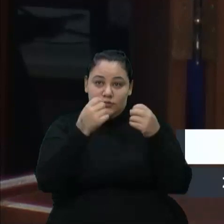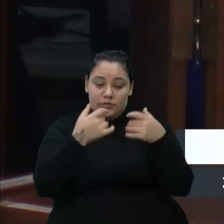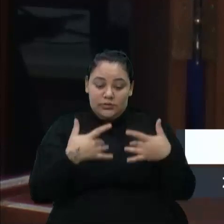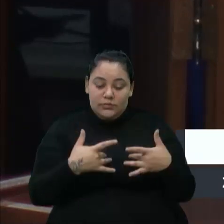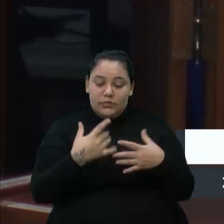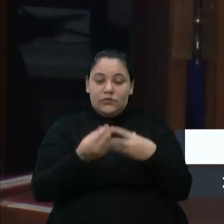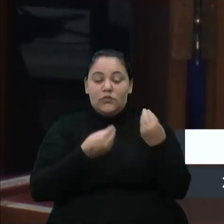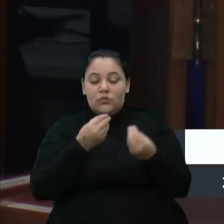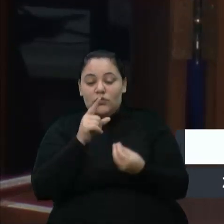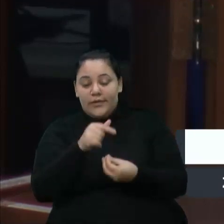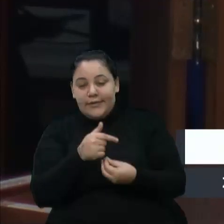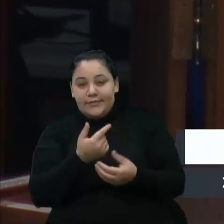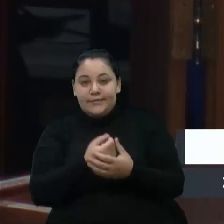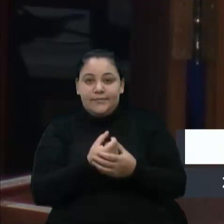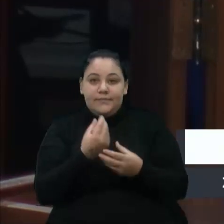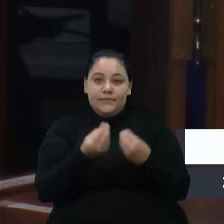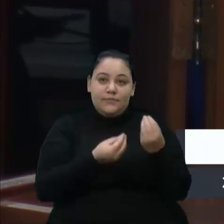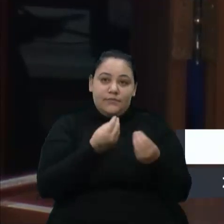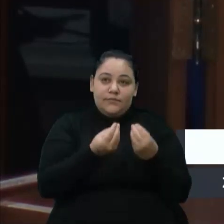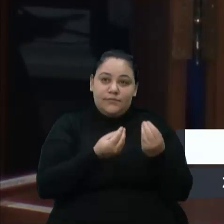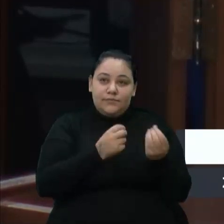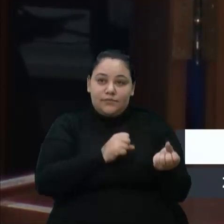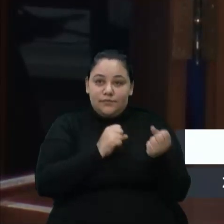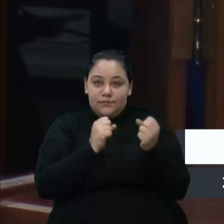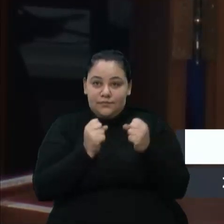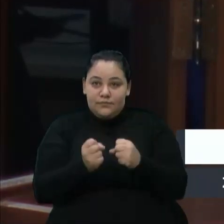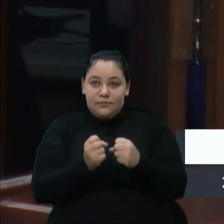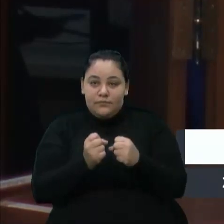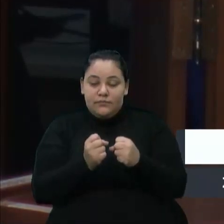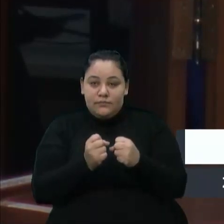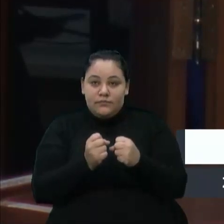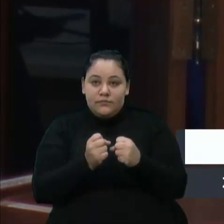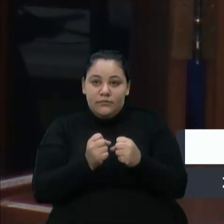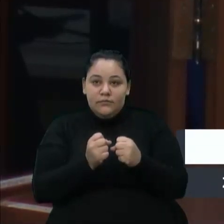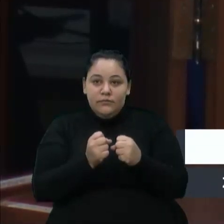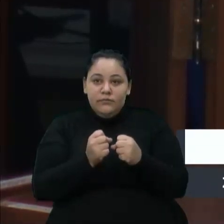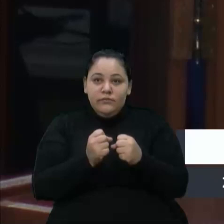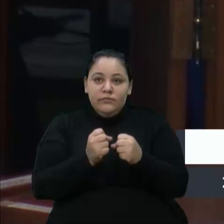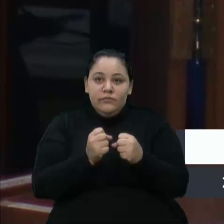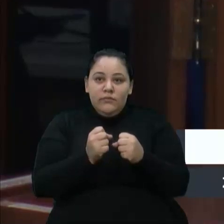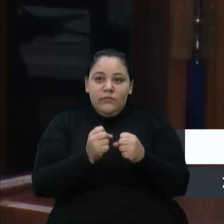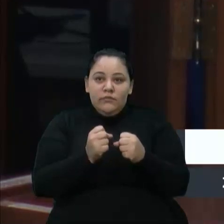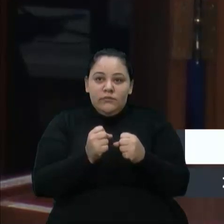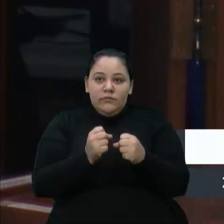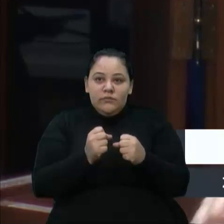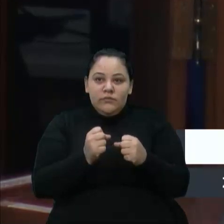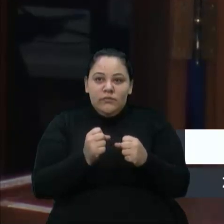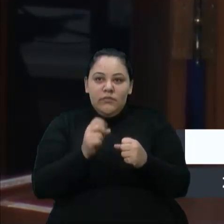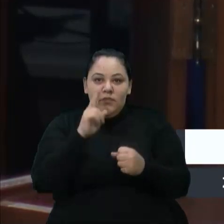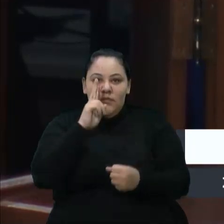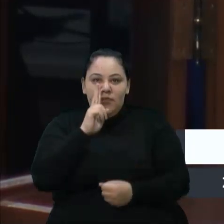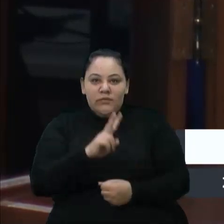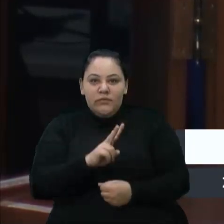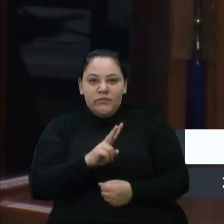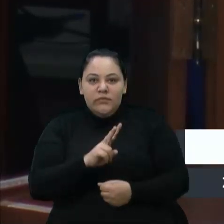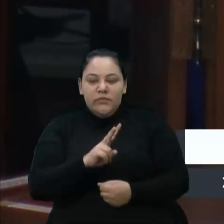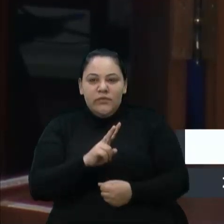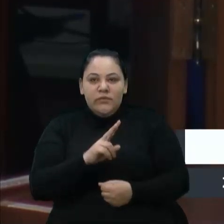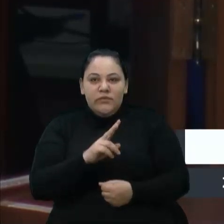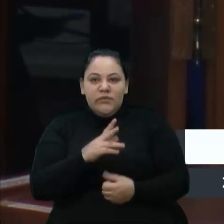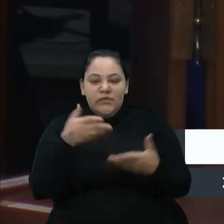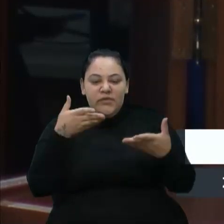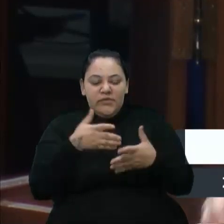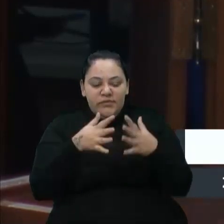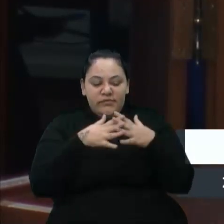como funciona, como a gente pode, enfim, interferir nessa situação que hoje está caótica aqui no